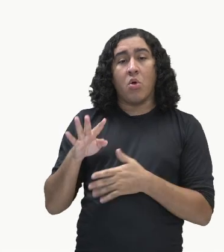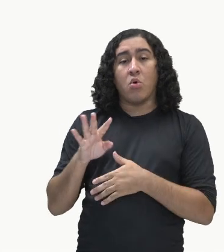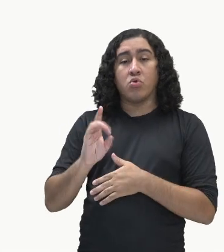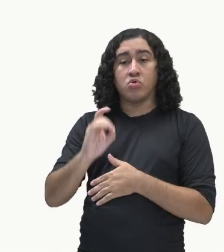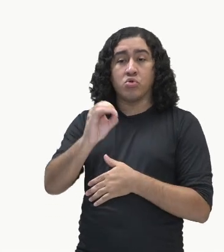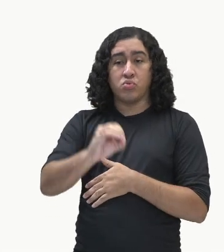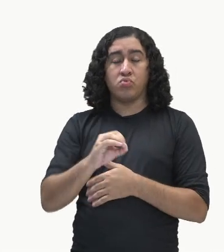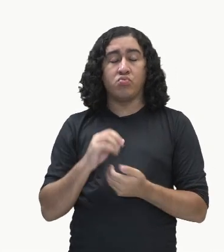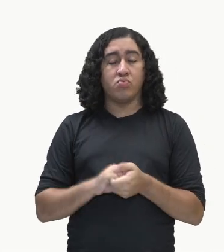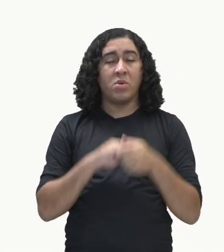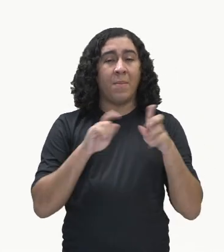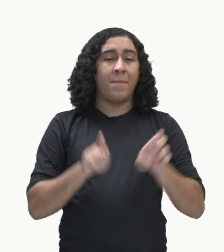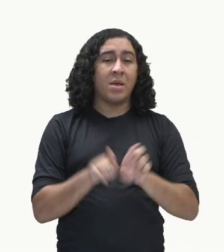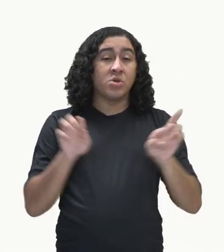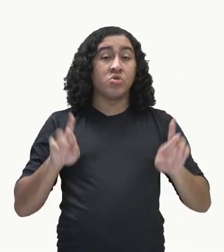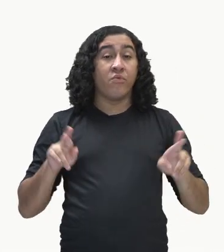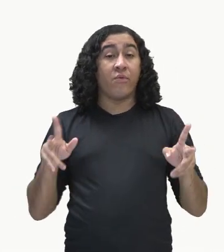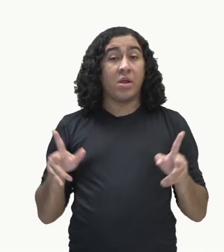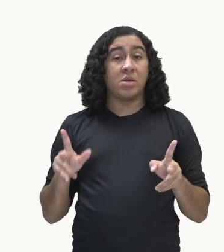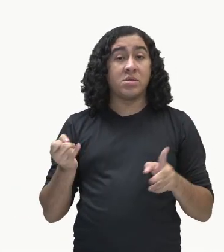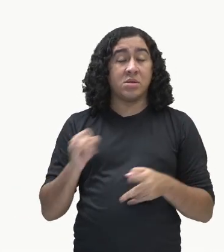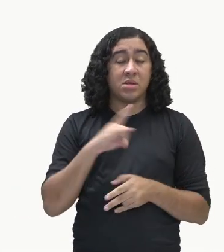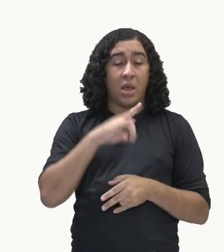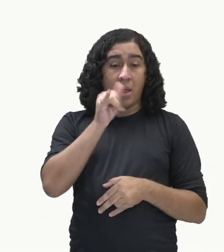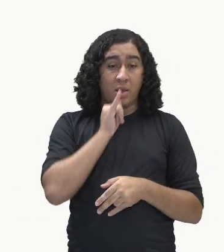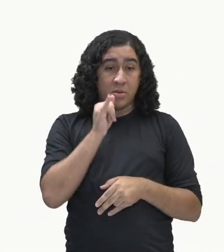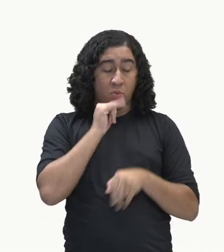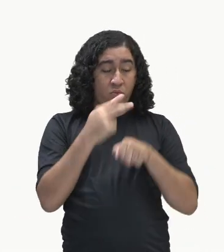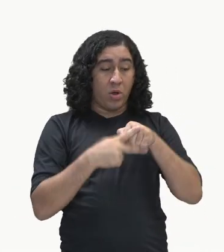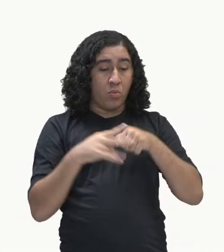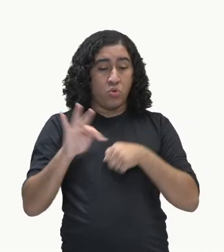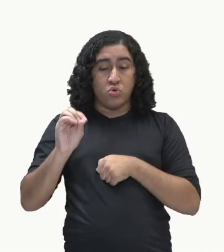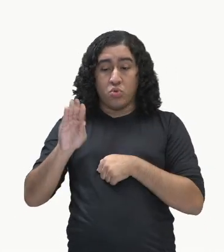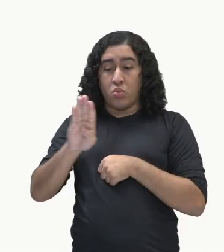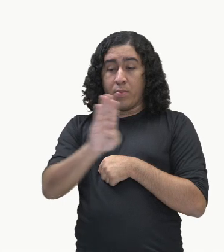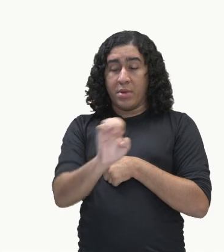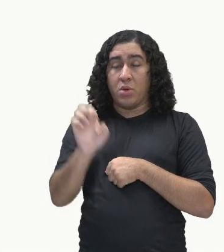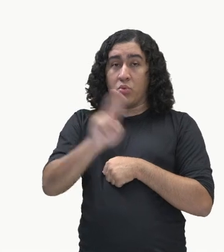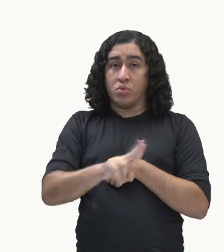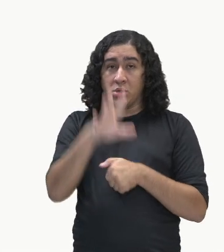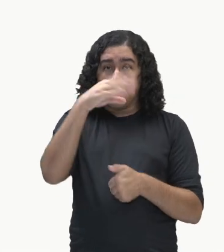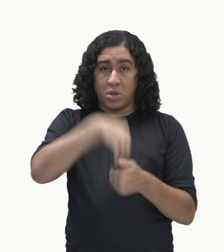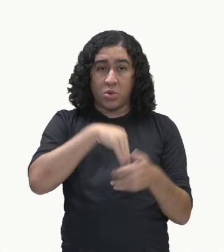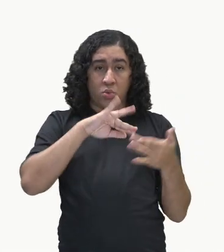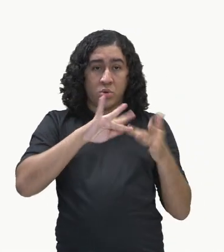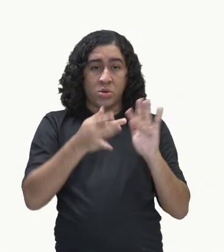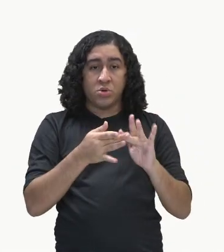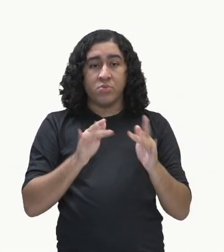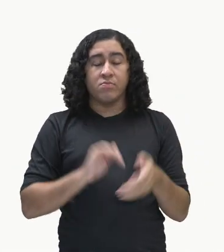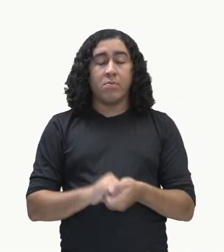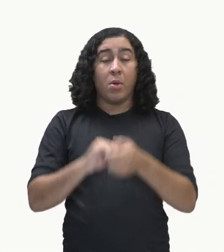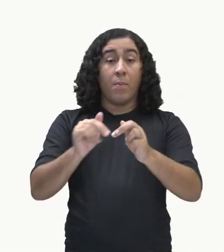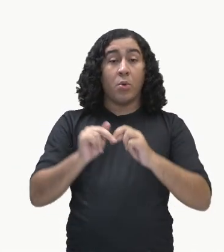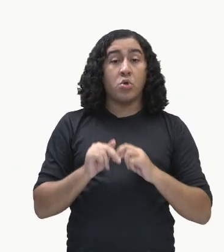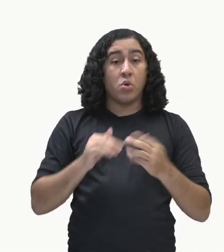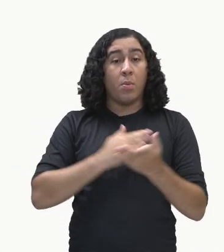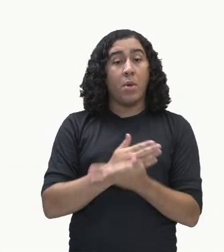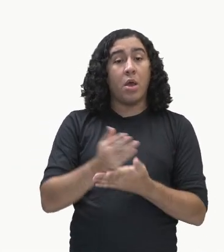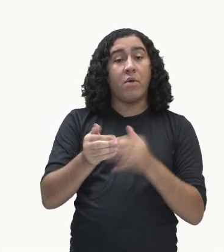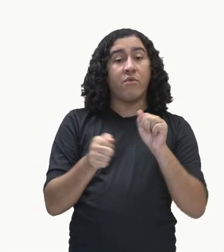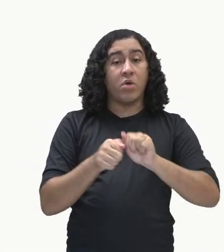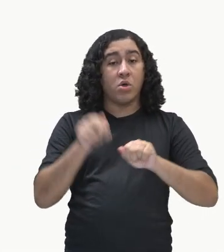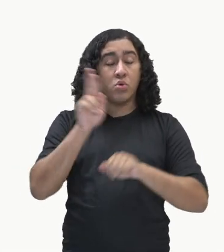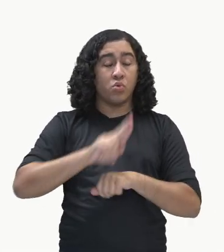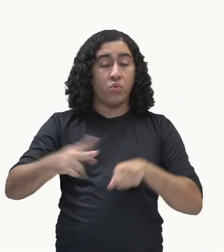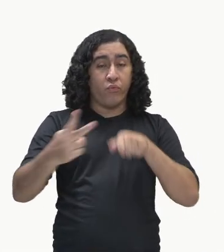exceto naquelas situações onde o verbo to be está sendo utilizado dentro daquele contexto. Aí eu faço uso desse verbo,